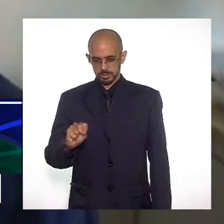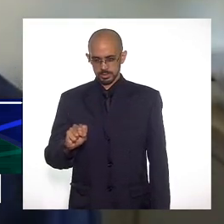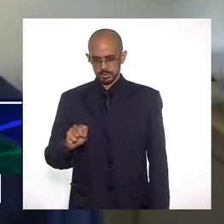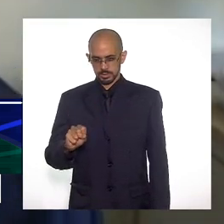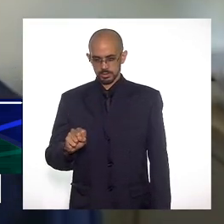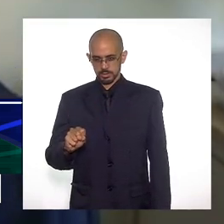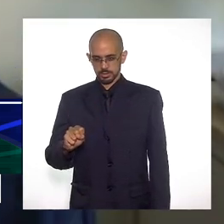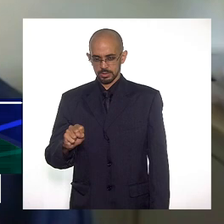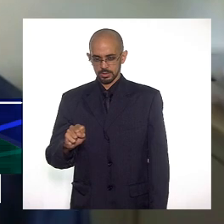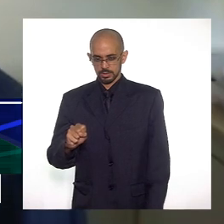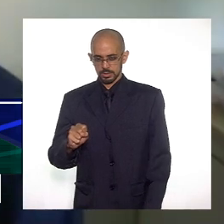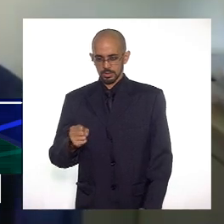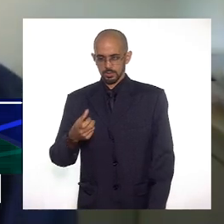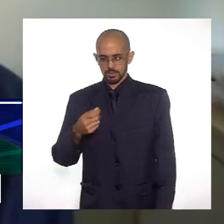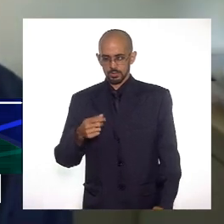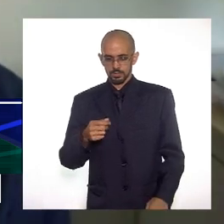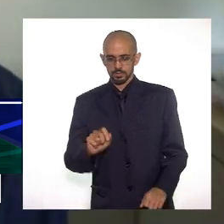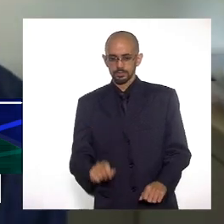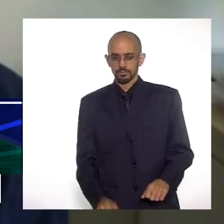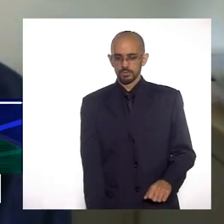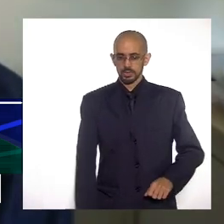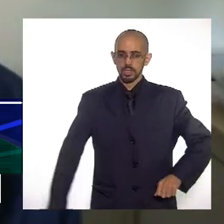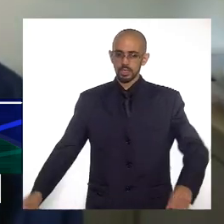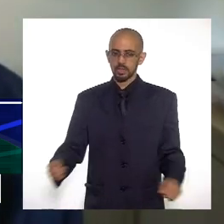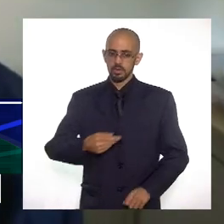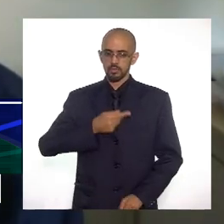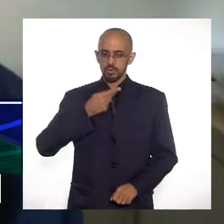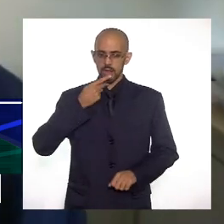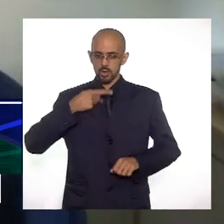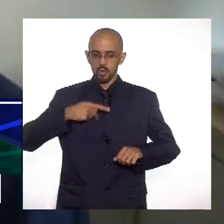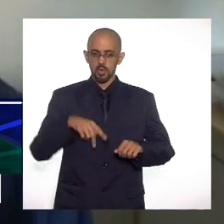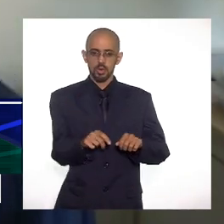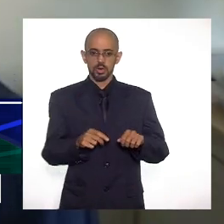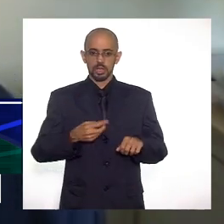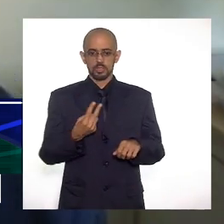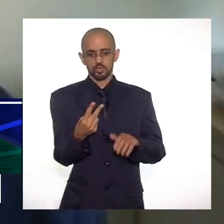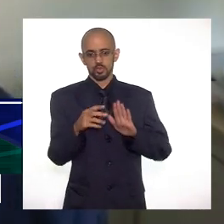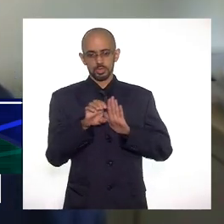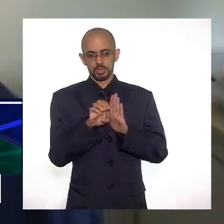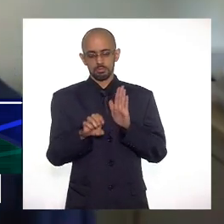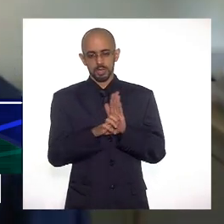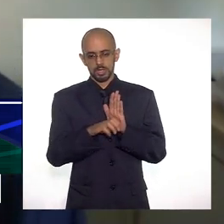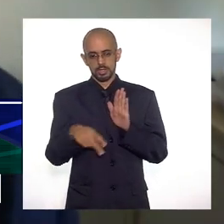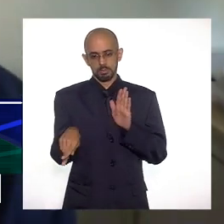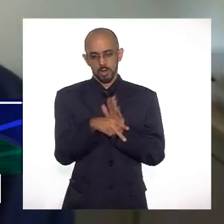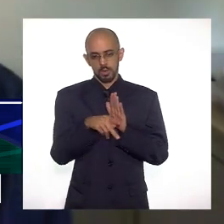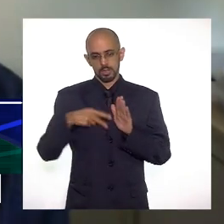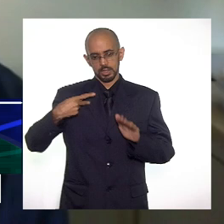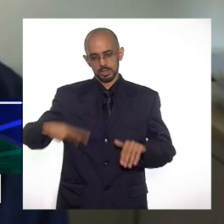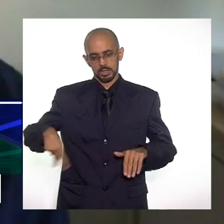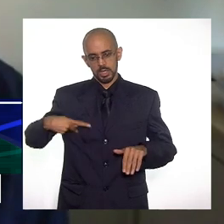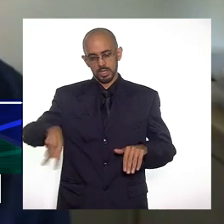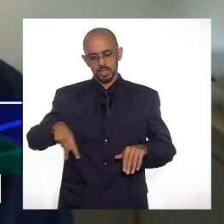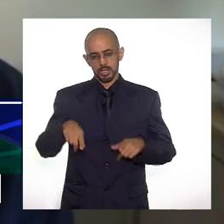colocou-se favorável, evidentemente, às duas emendas dele e também